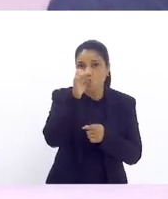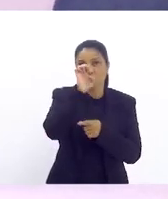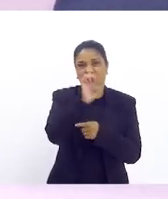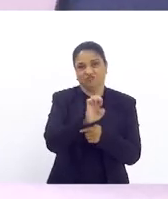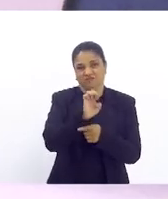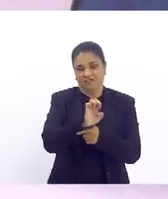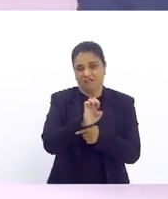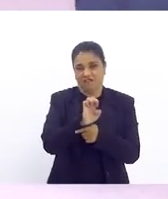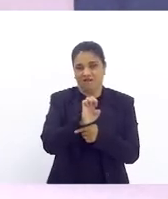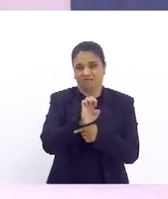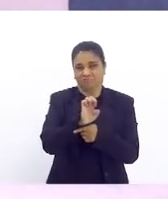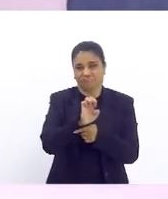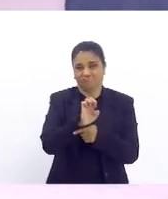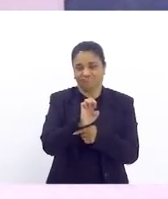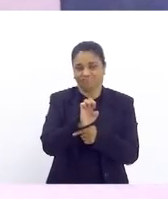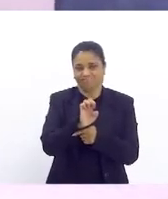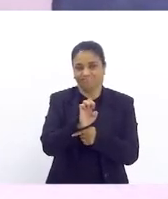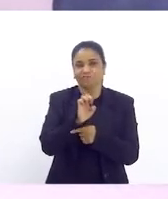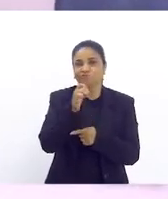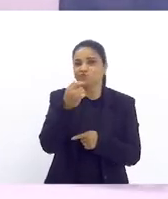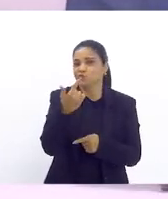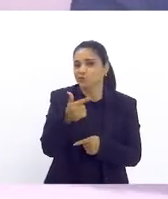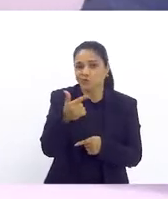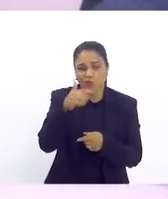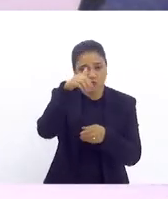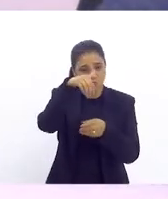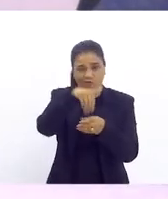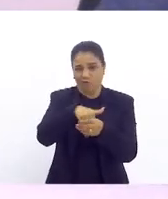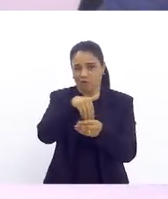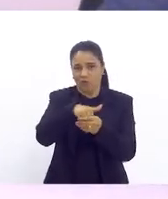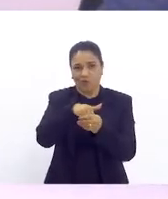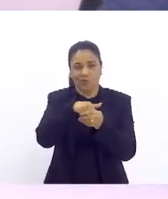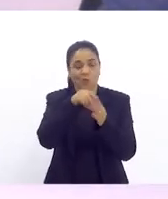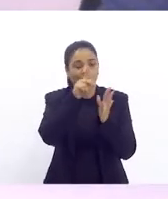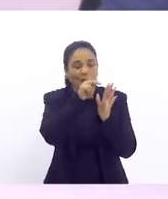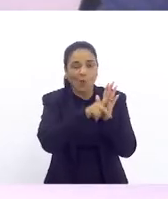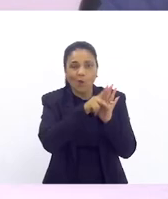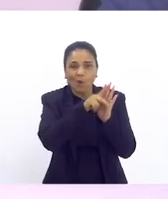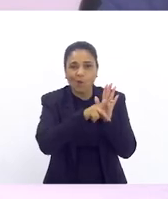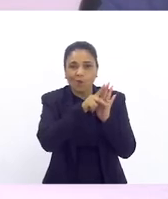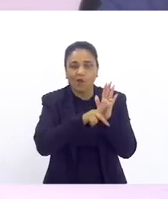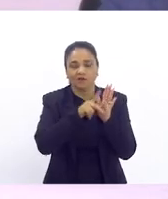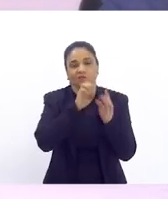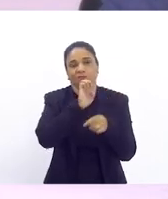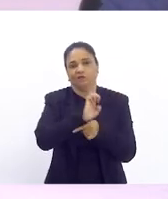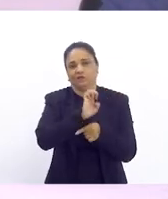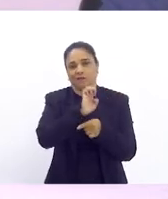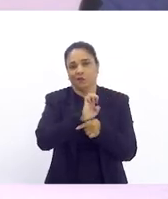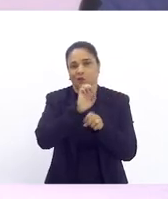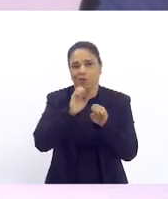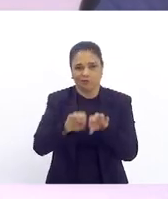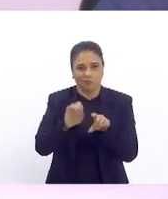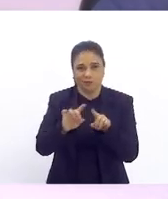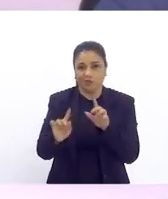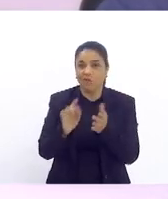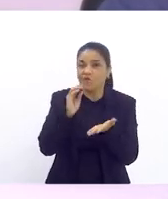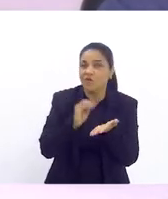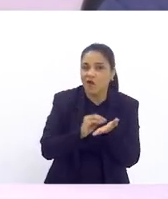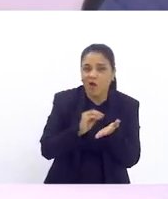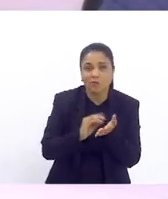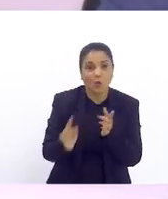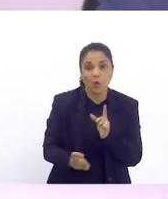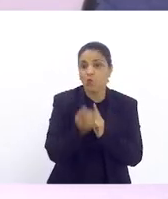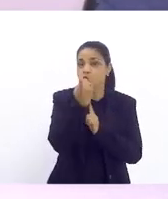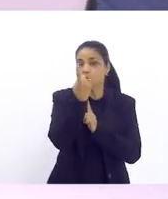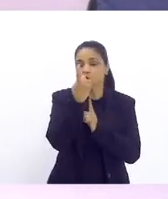Continua sem votar o seu plano Estadual de Educação a realidade é que a gente olha todos os índices